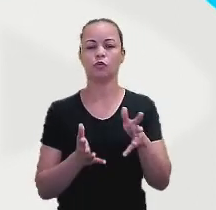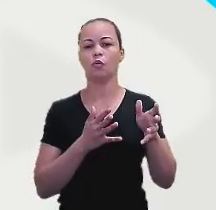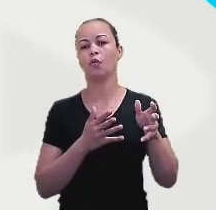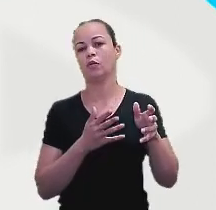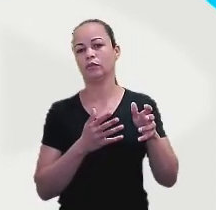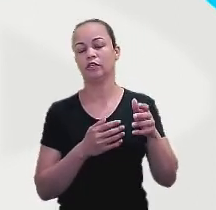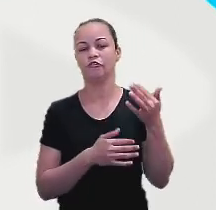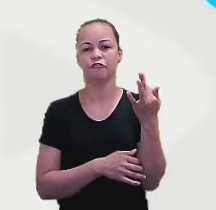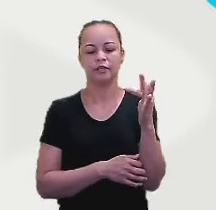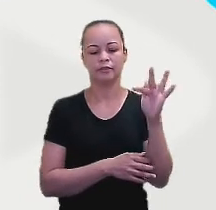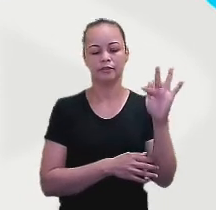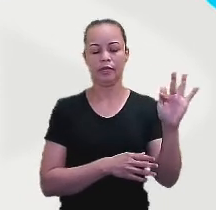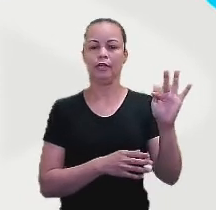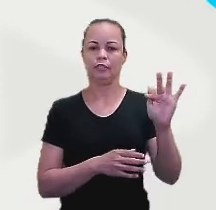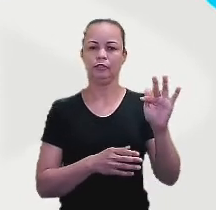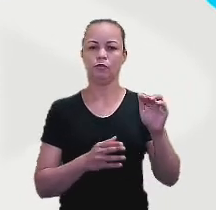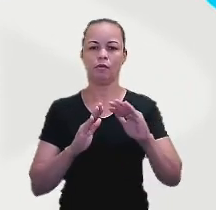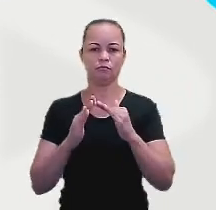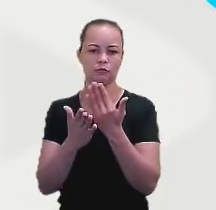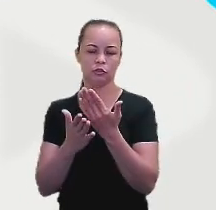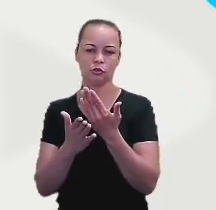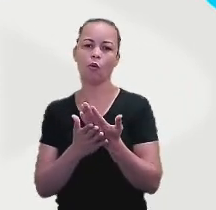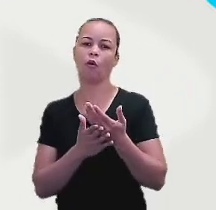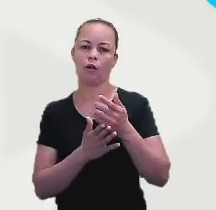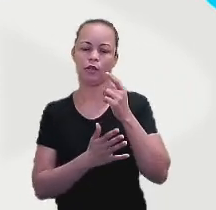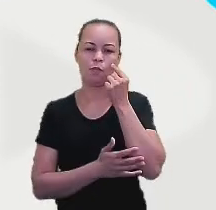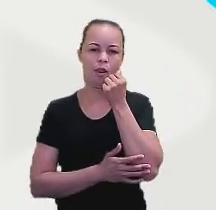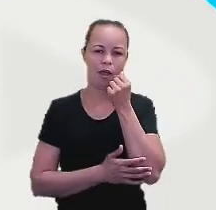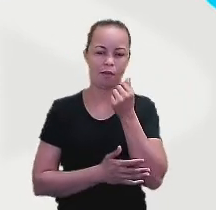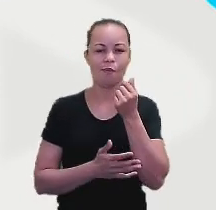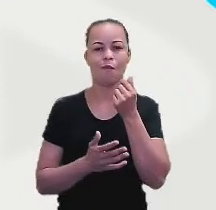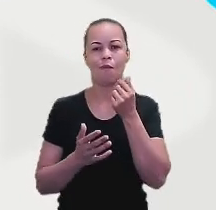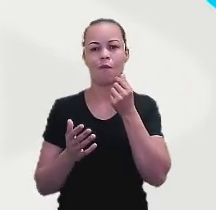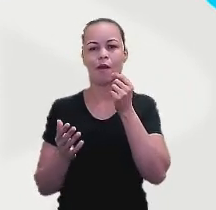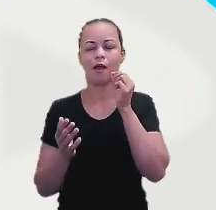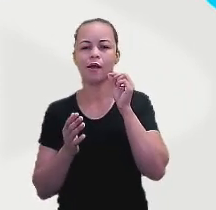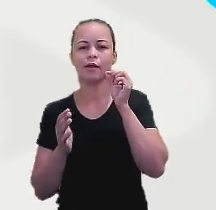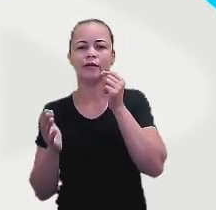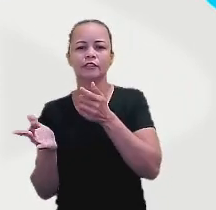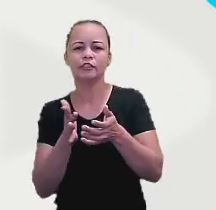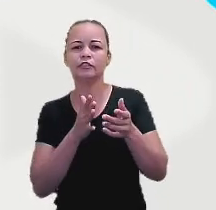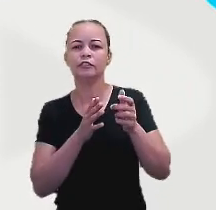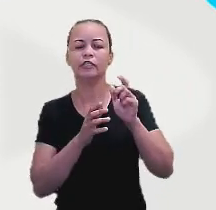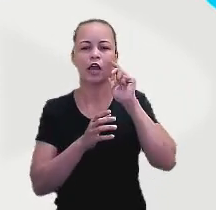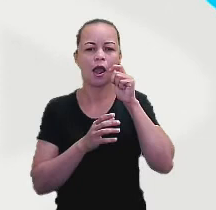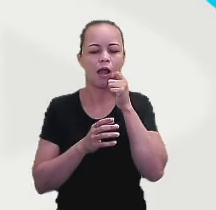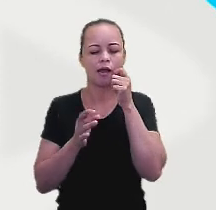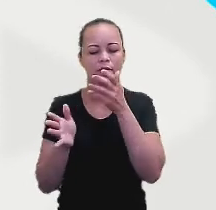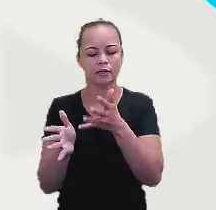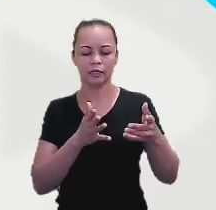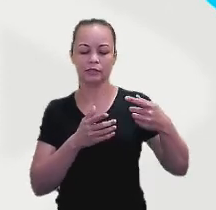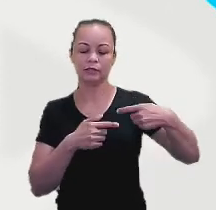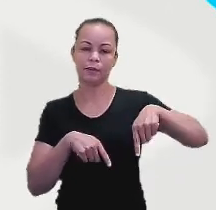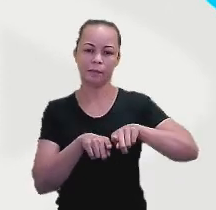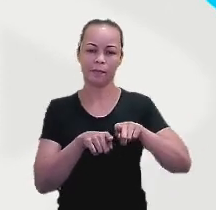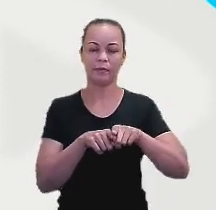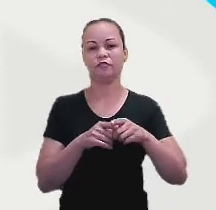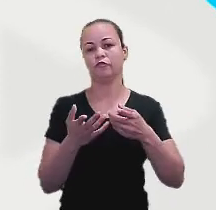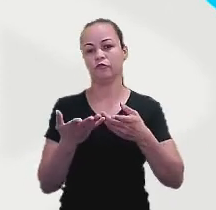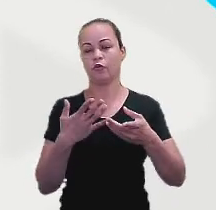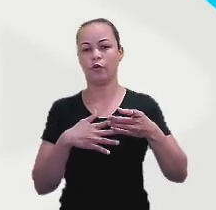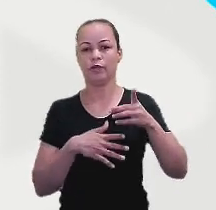Alagoas. E em 1937 e 1938, diretor da Biblioteca Municipal de